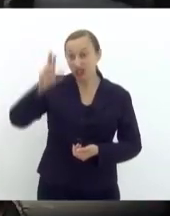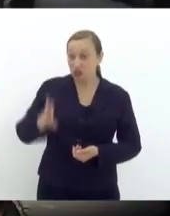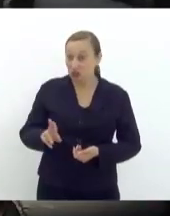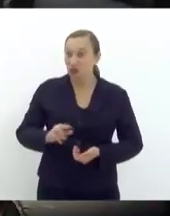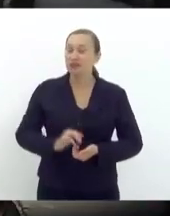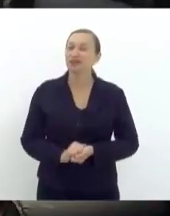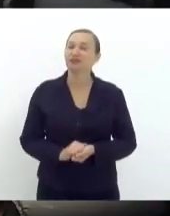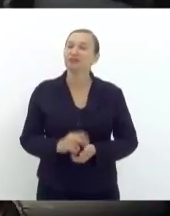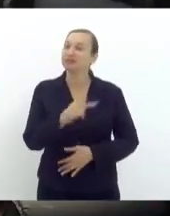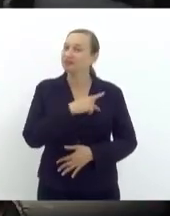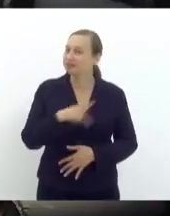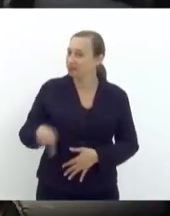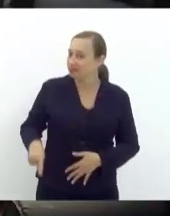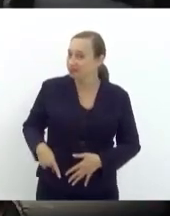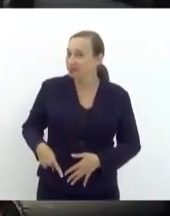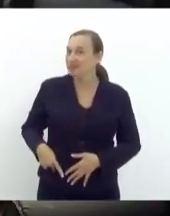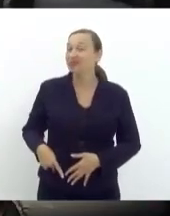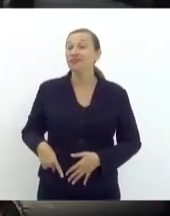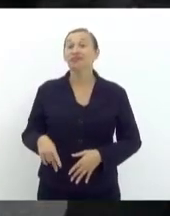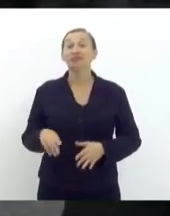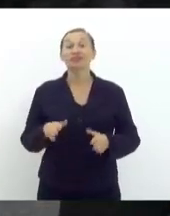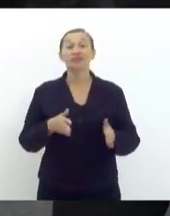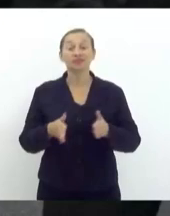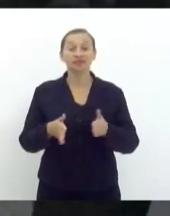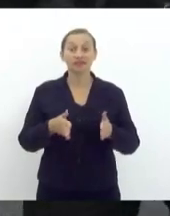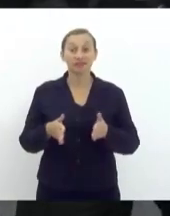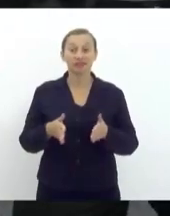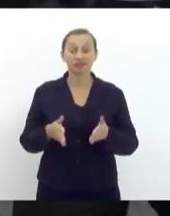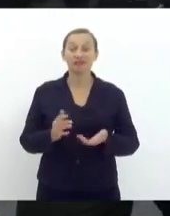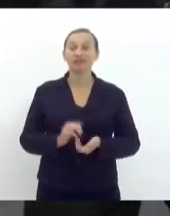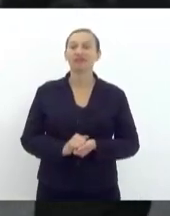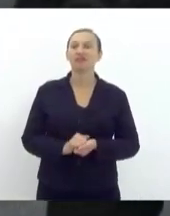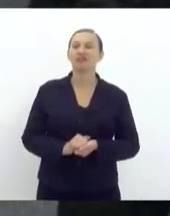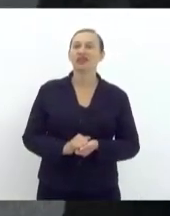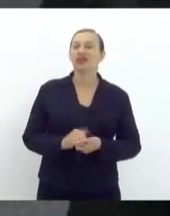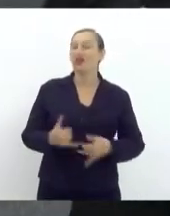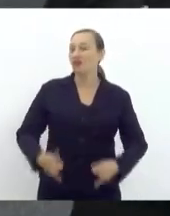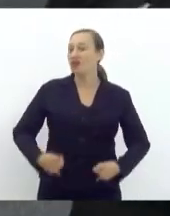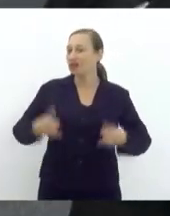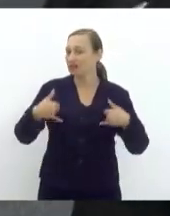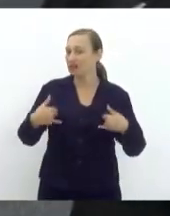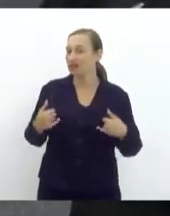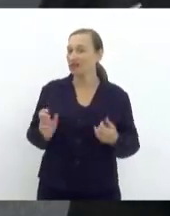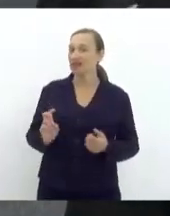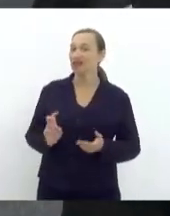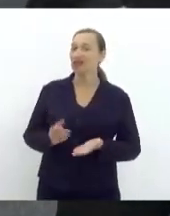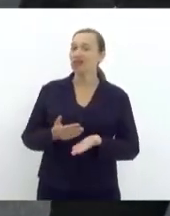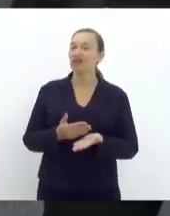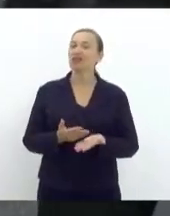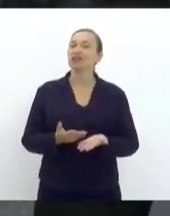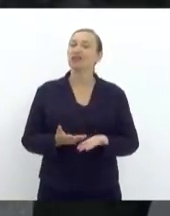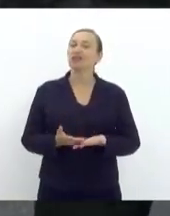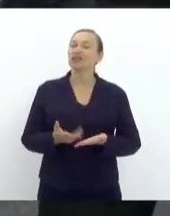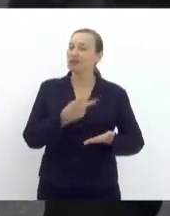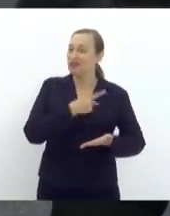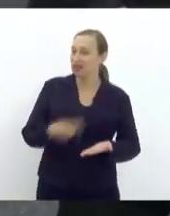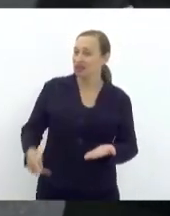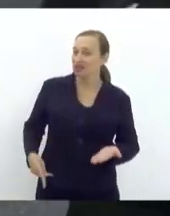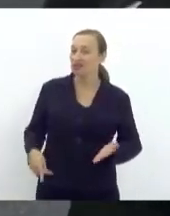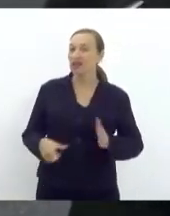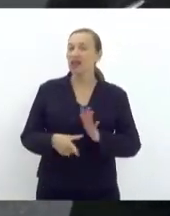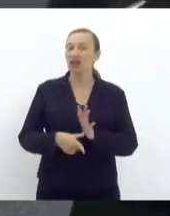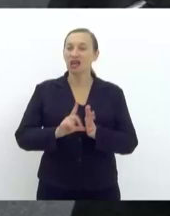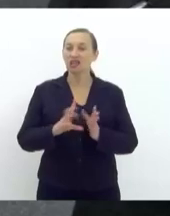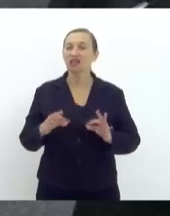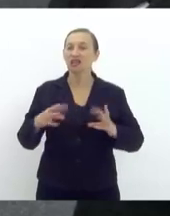nossa presidenta nesta sessão muito me orgulha vê-la presidir nessa sessão antes de mais nada